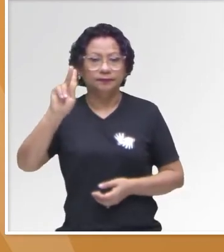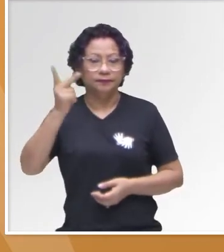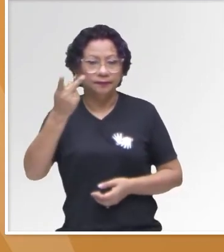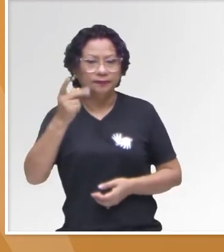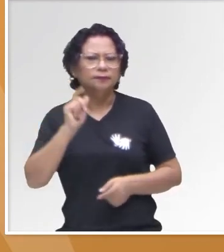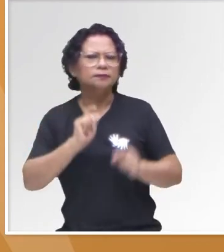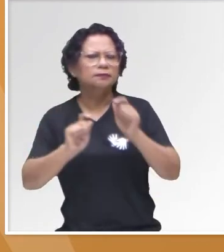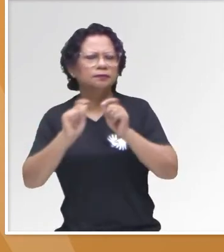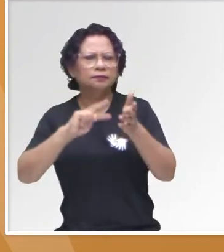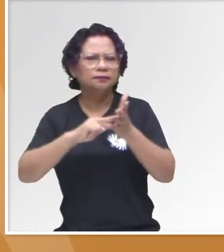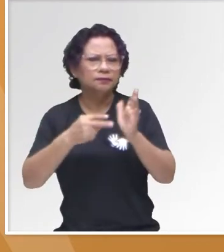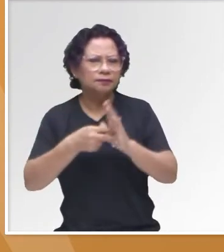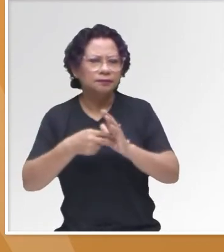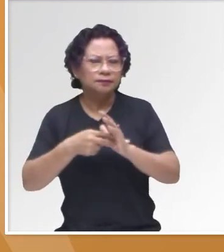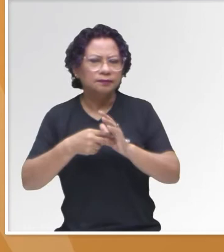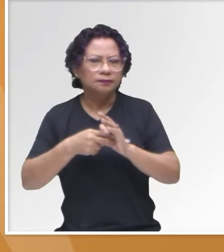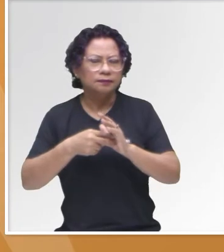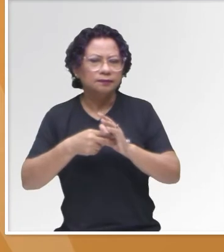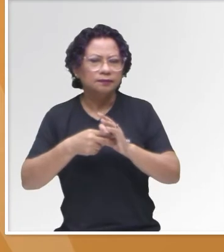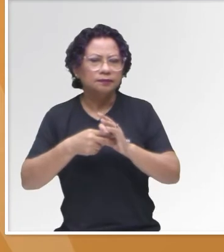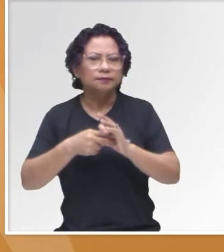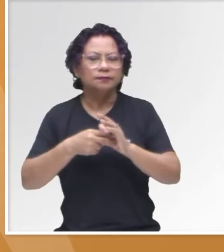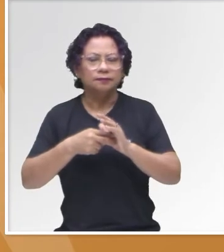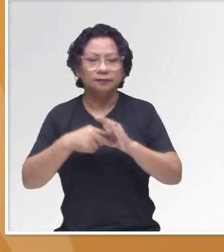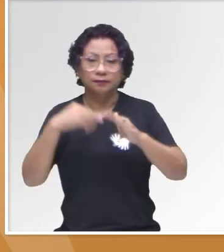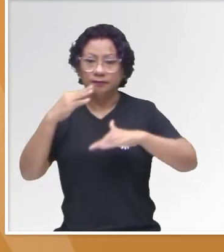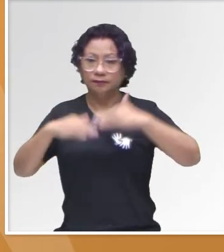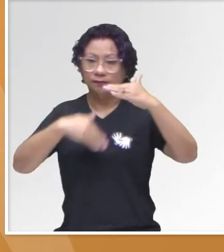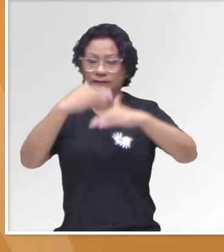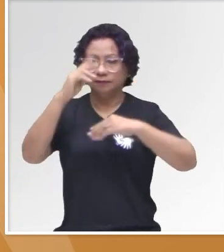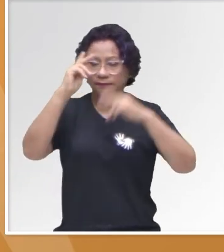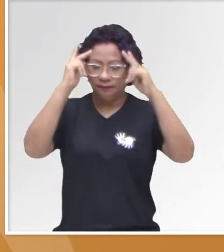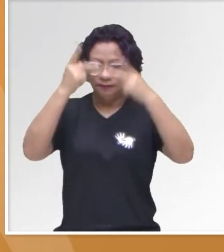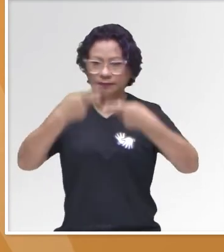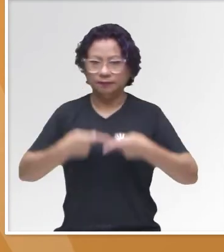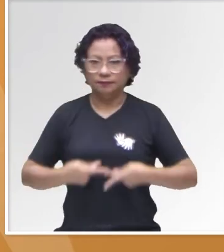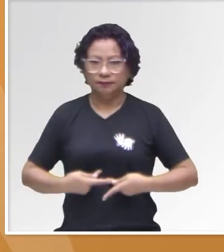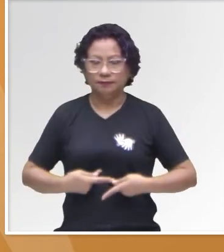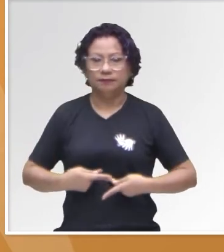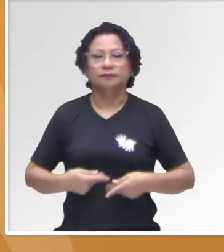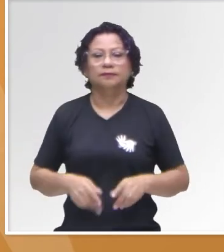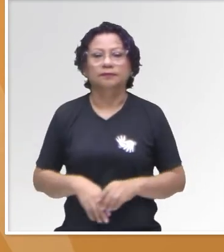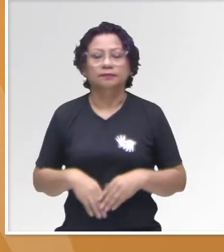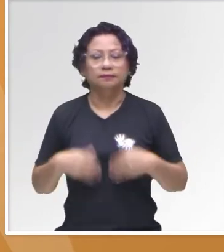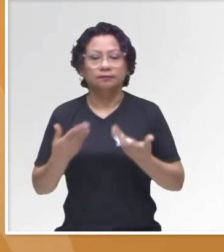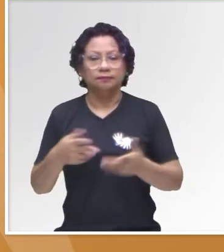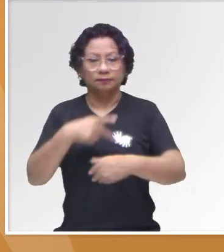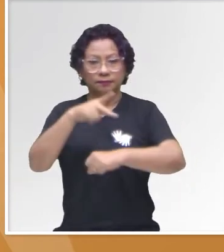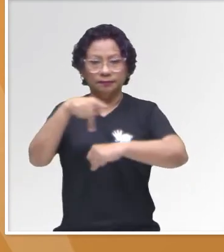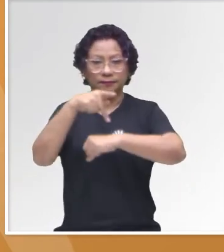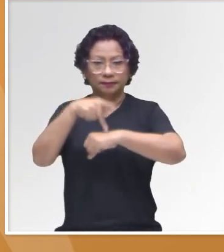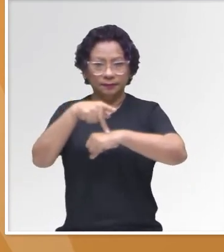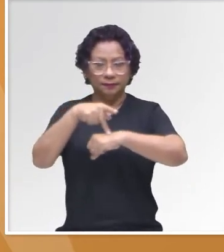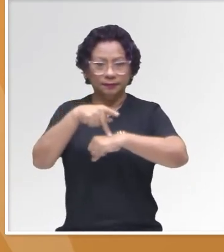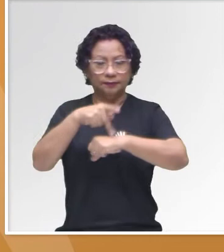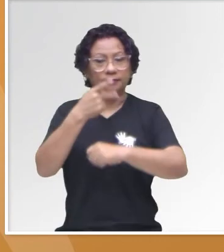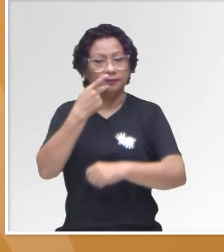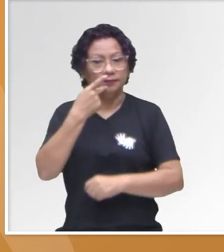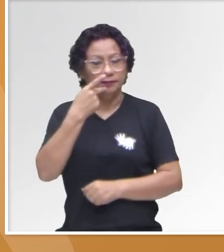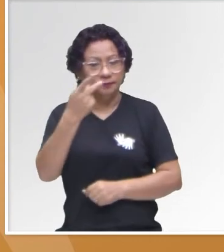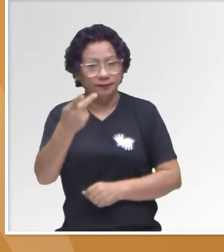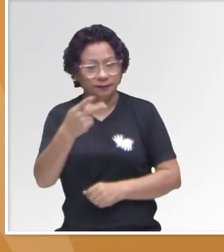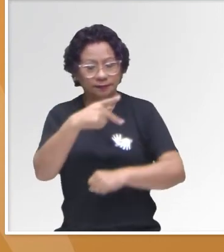Desenvolvimento Humano, né? Que eu até comecei aí comentando com vocês. Esses países que são classificados como